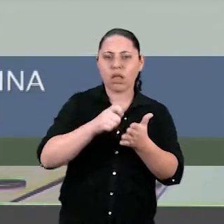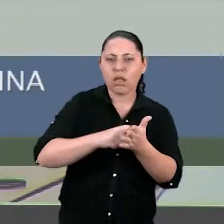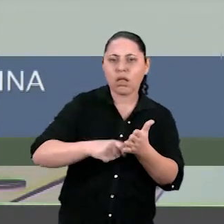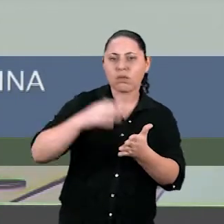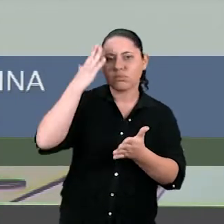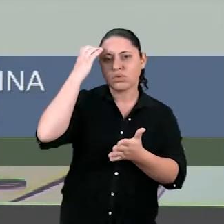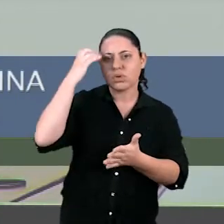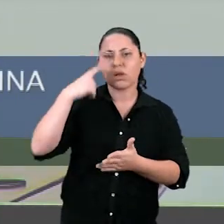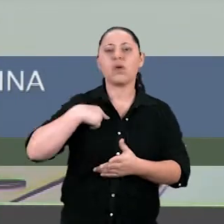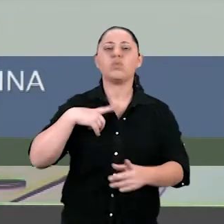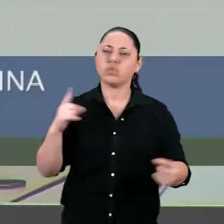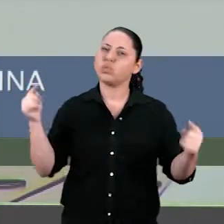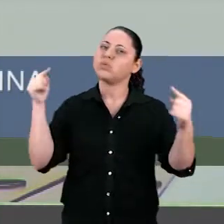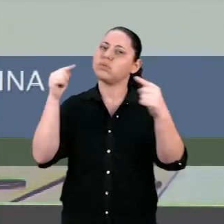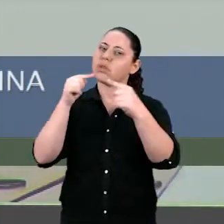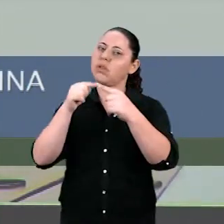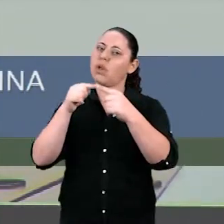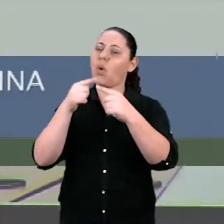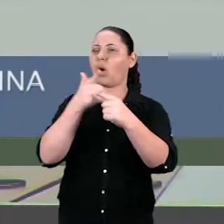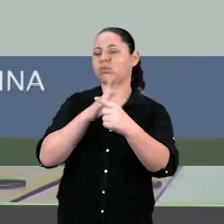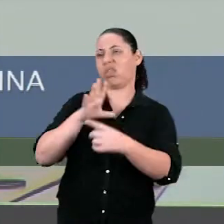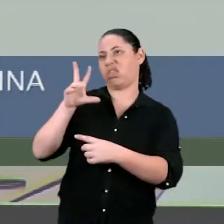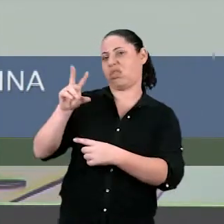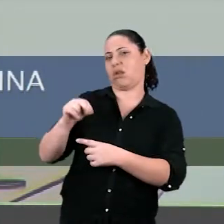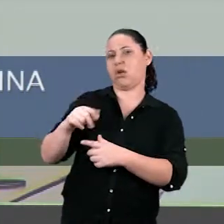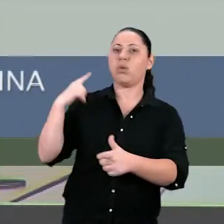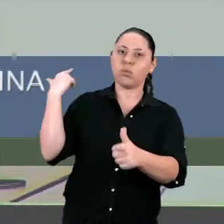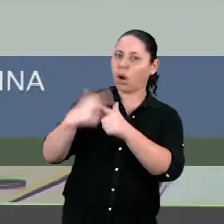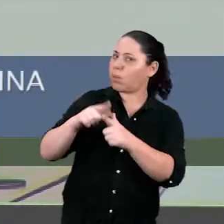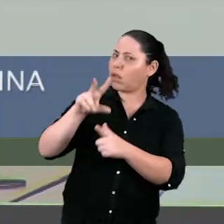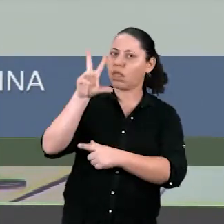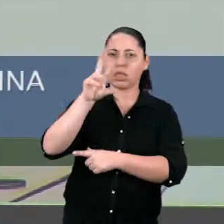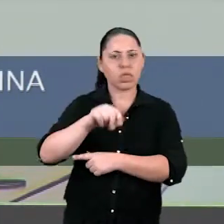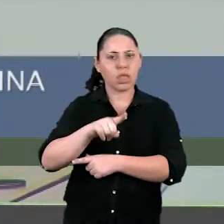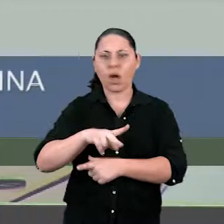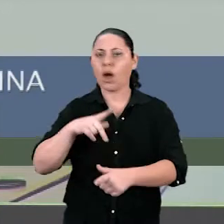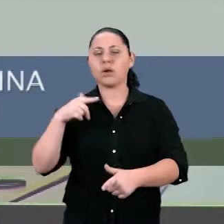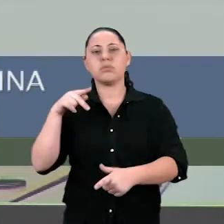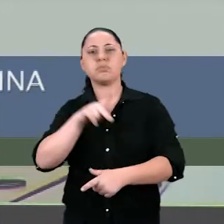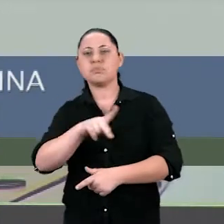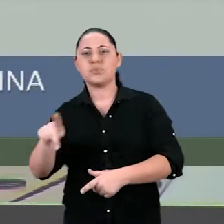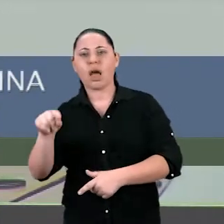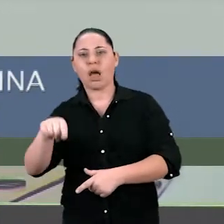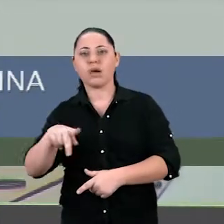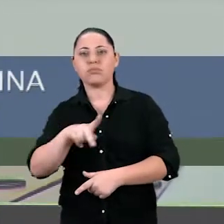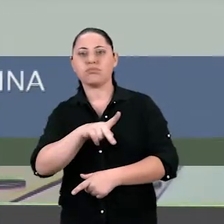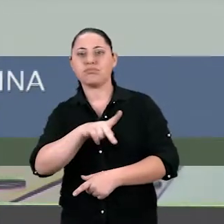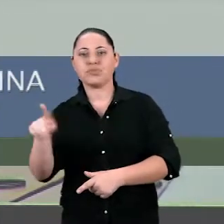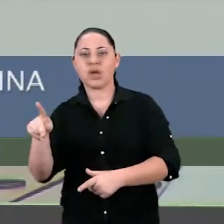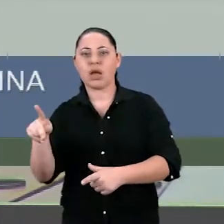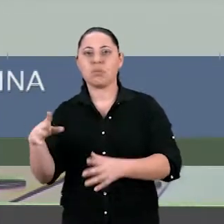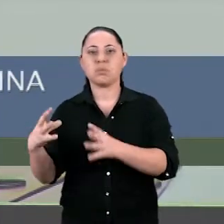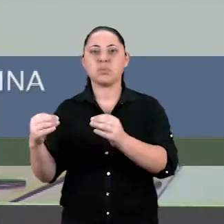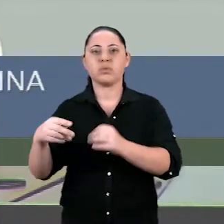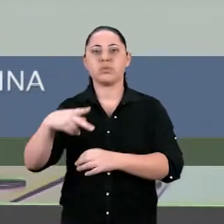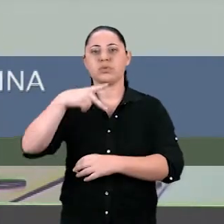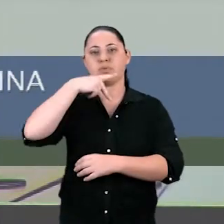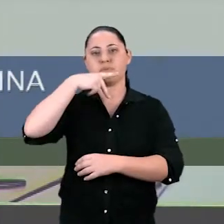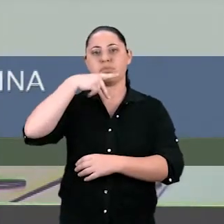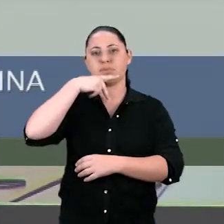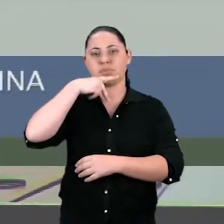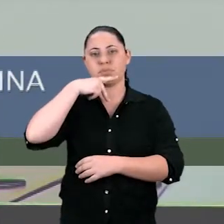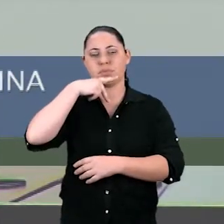Scott Mainwaring falou: o problema não é o presidencialismo, mas é o presidencialismo multipartidário. Porque no presidencialismo multipartidário,